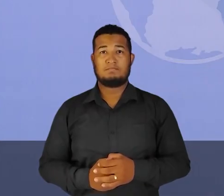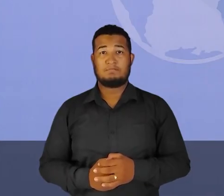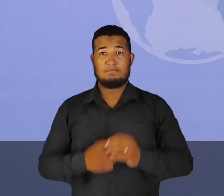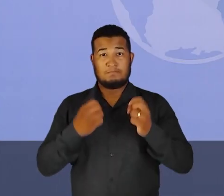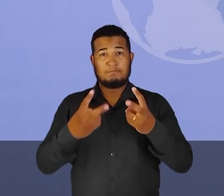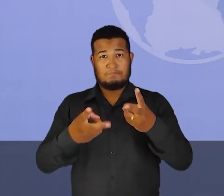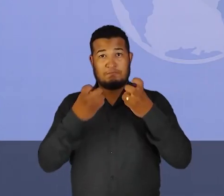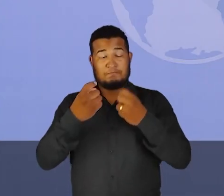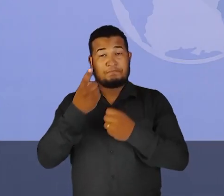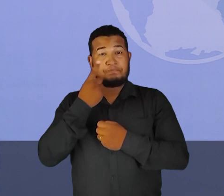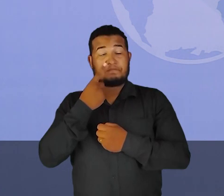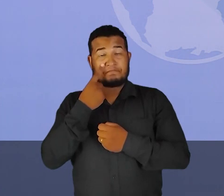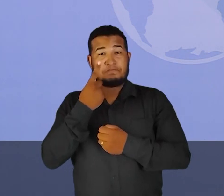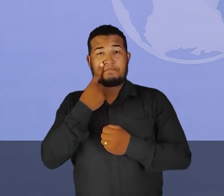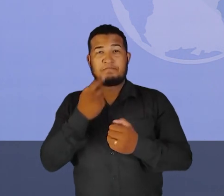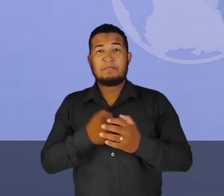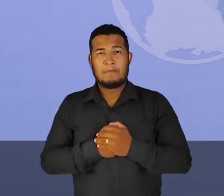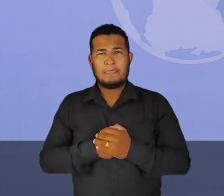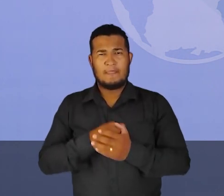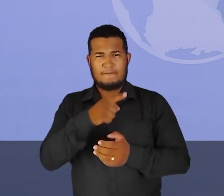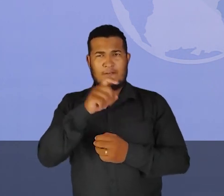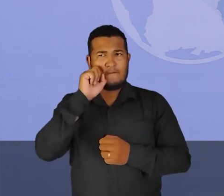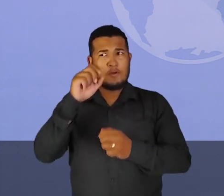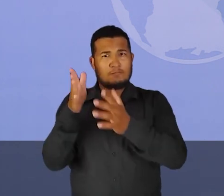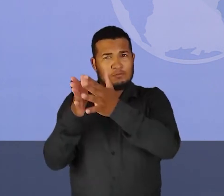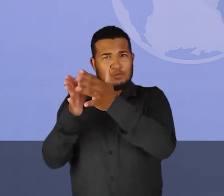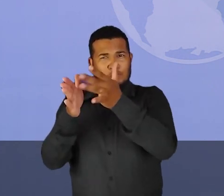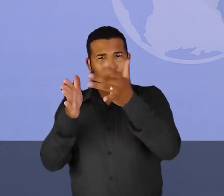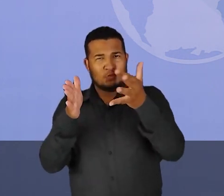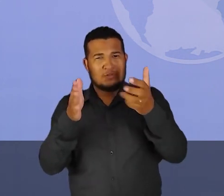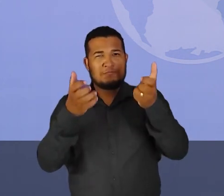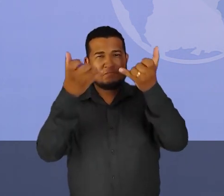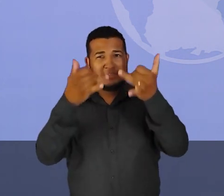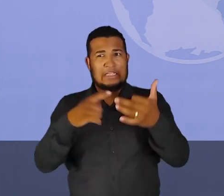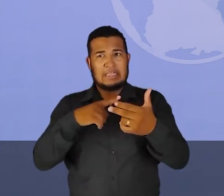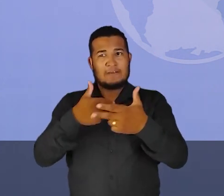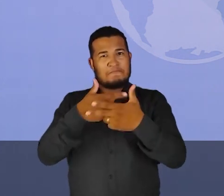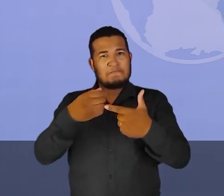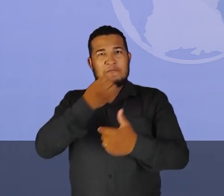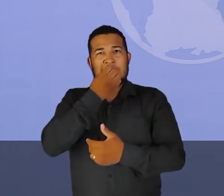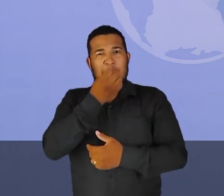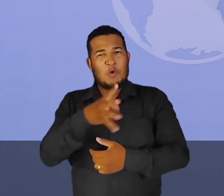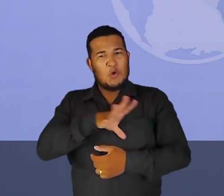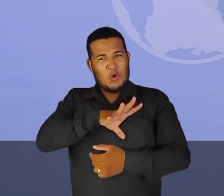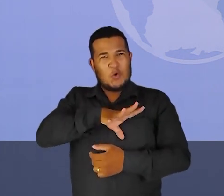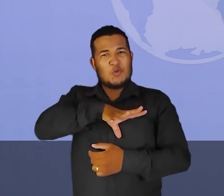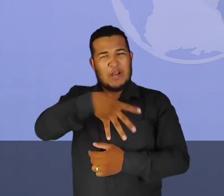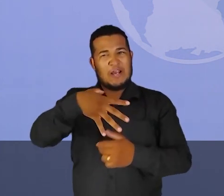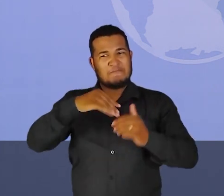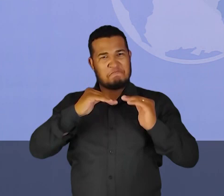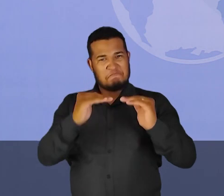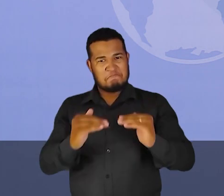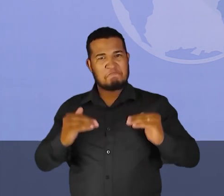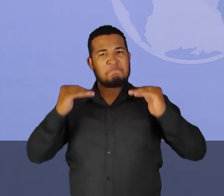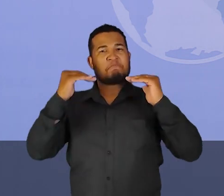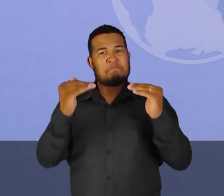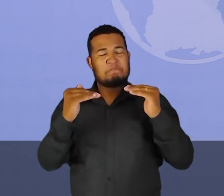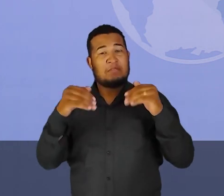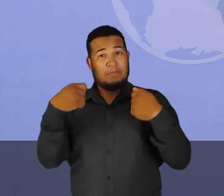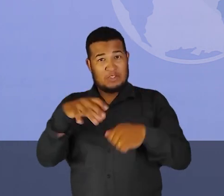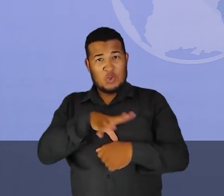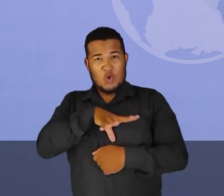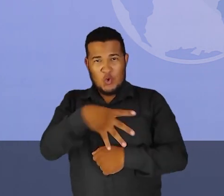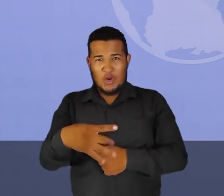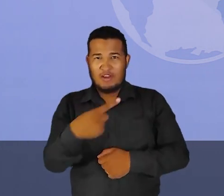Observe comigo agora. Vocês viram antes que eu falei que teria o benefício de coragem, superação. Precisa de coragem